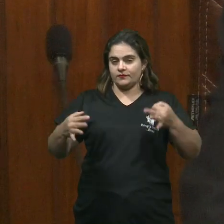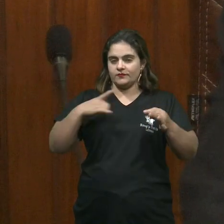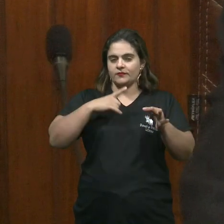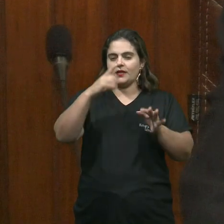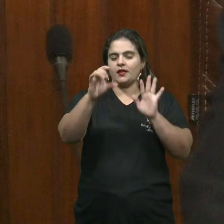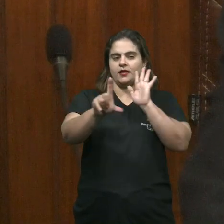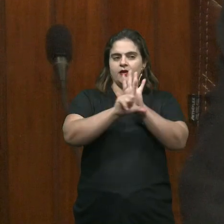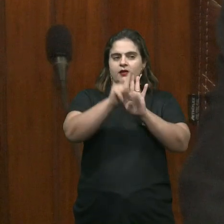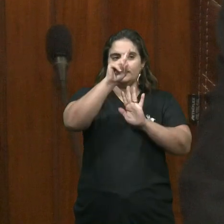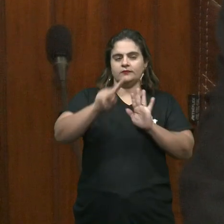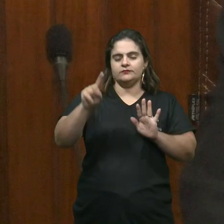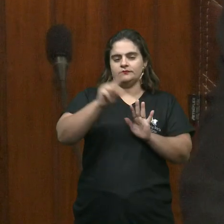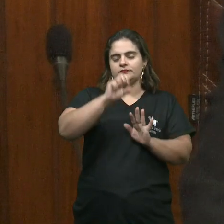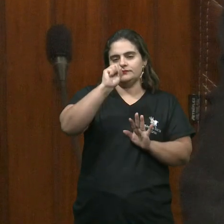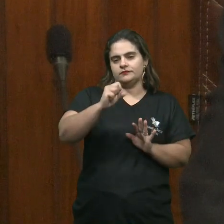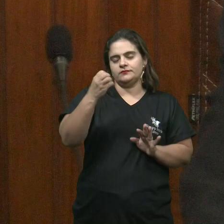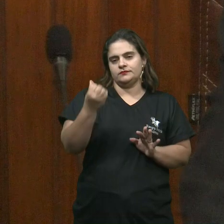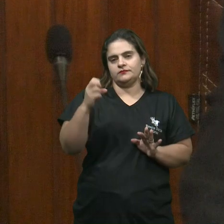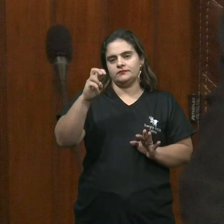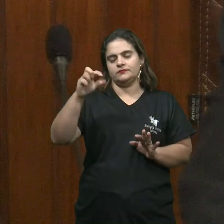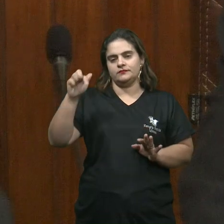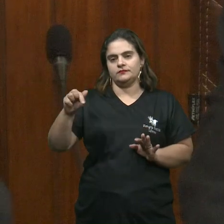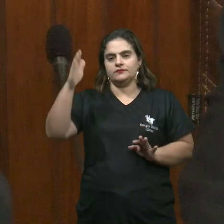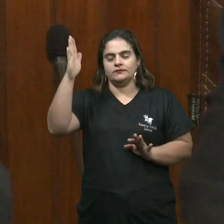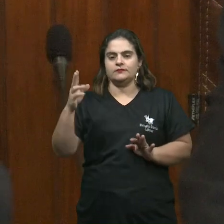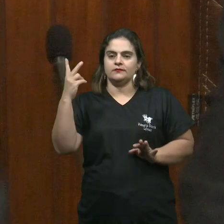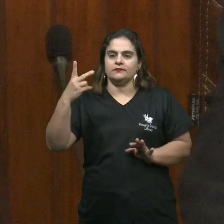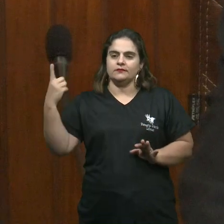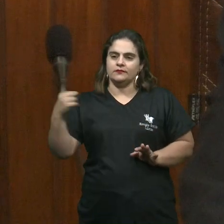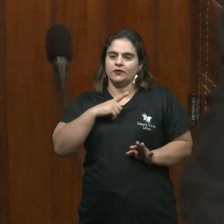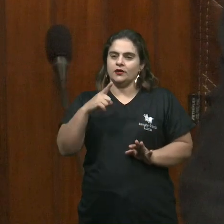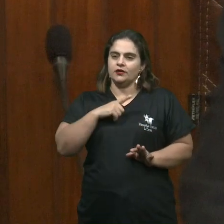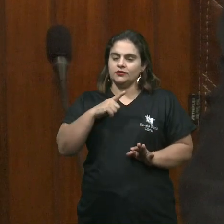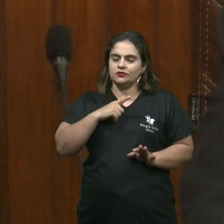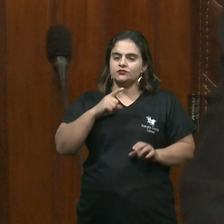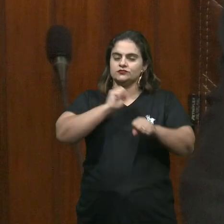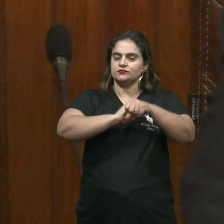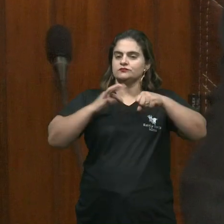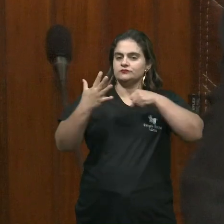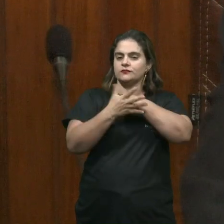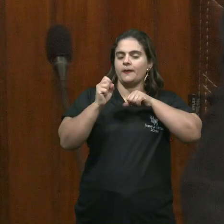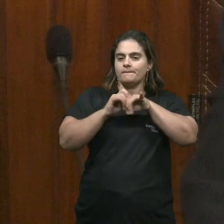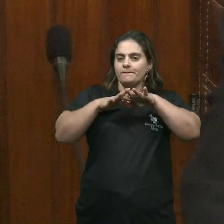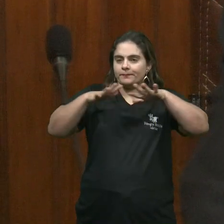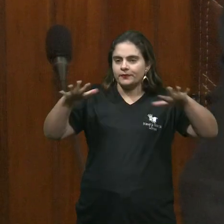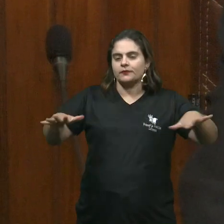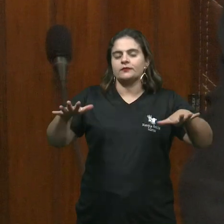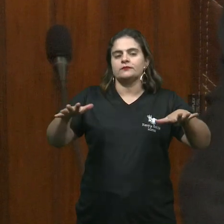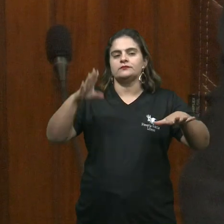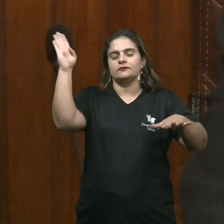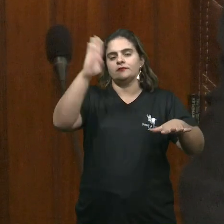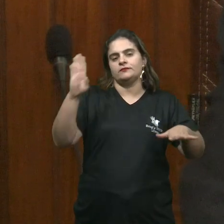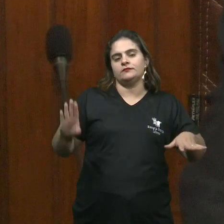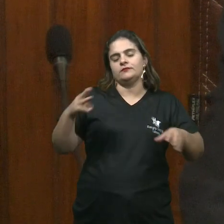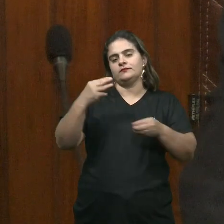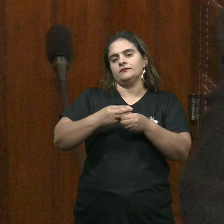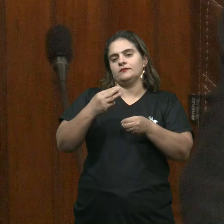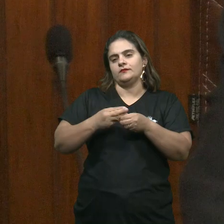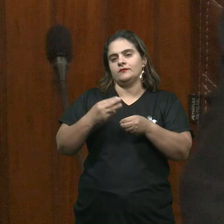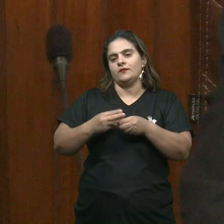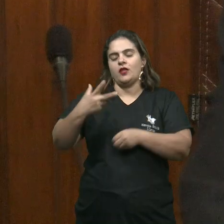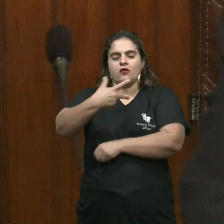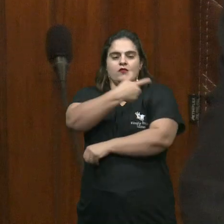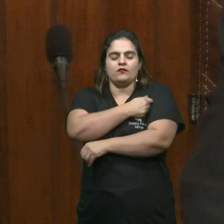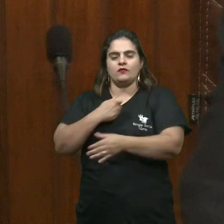a lei 8.657-2021 que ratificou o protocolo de intenções firmada entre os municípios brasileiros com a finalidade de adquirir